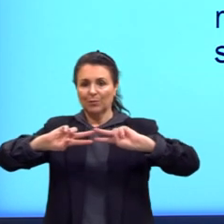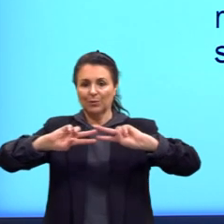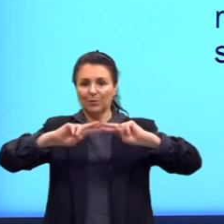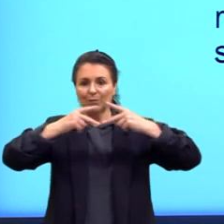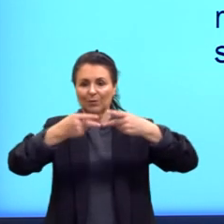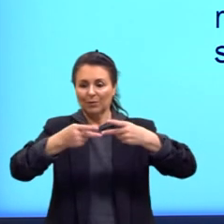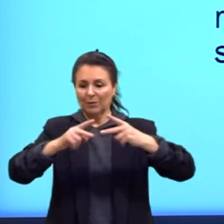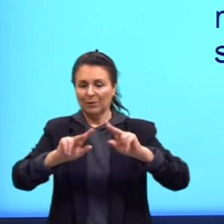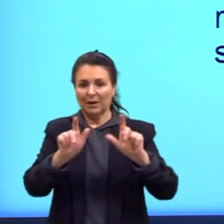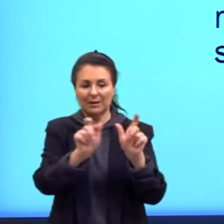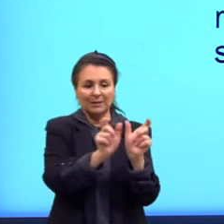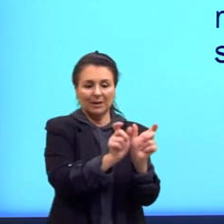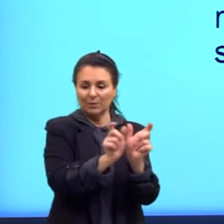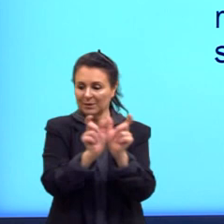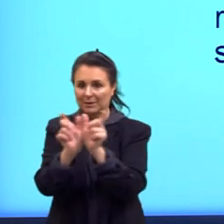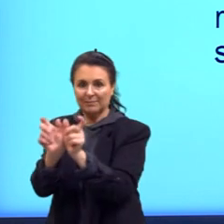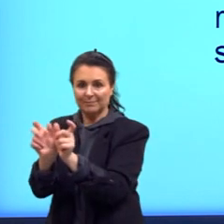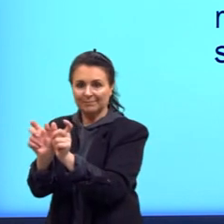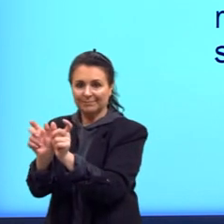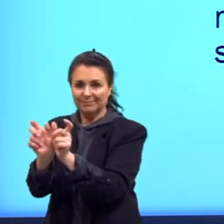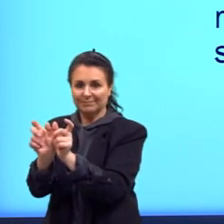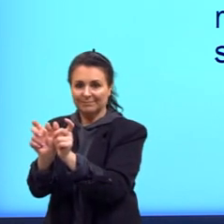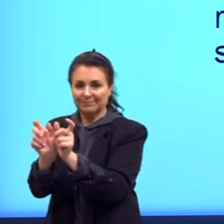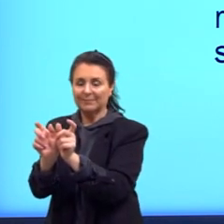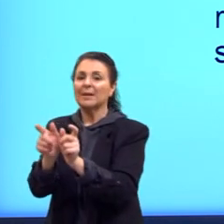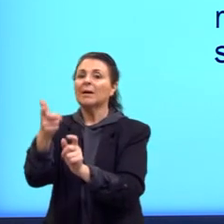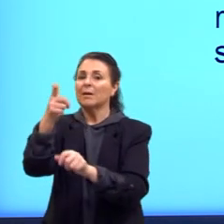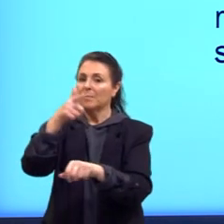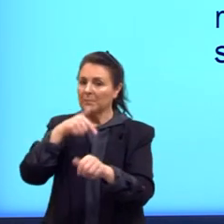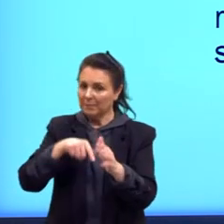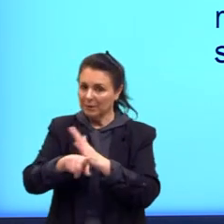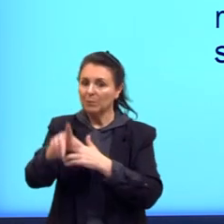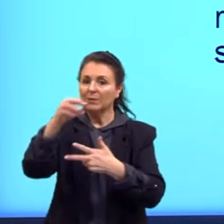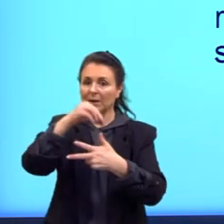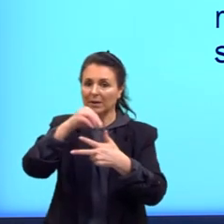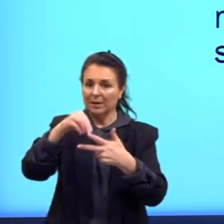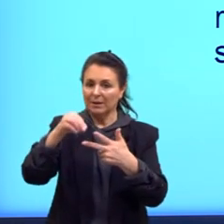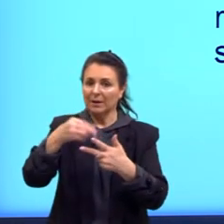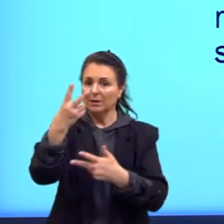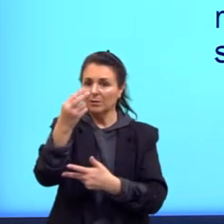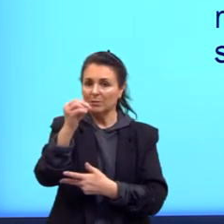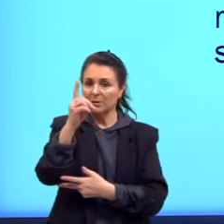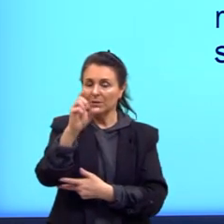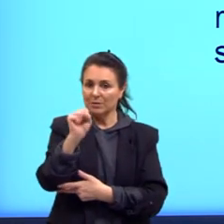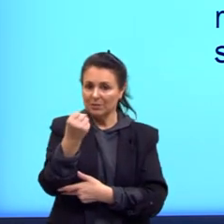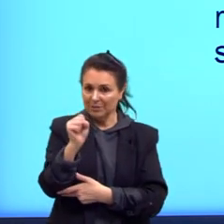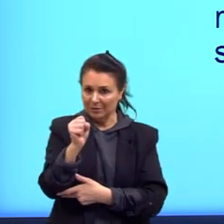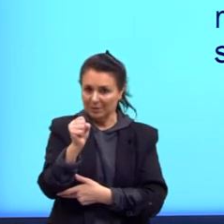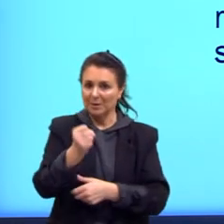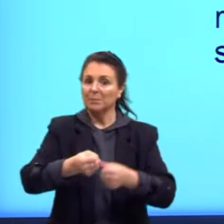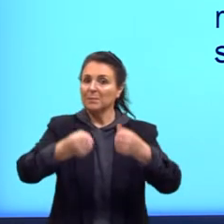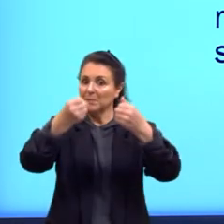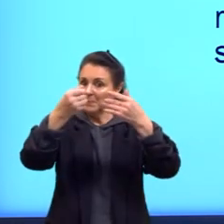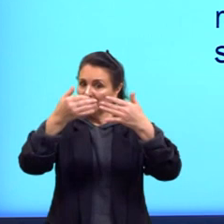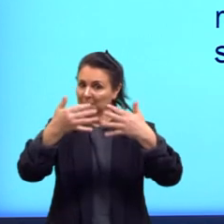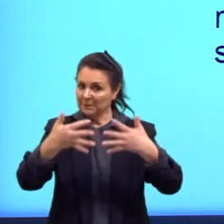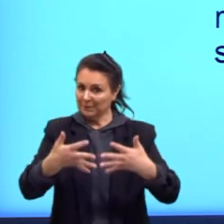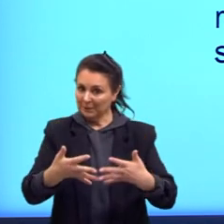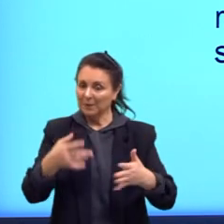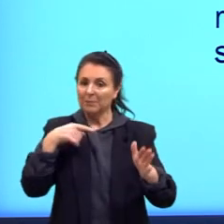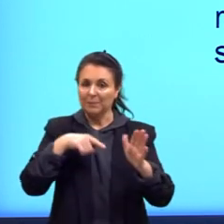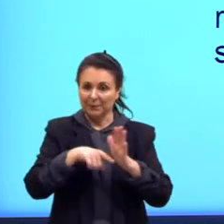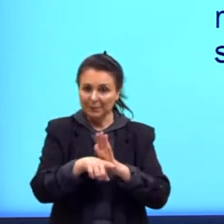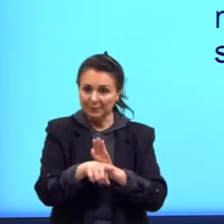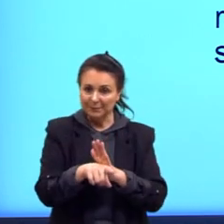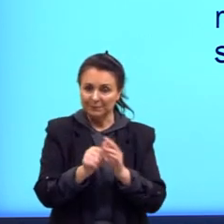novamente para visualizarmos eu trouxe uma questão do Enem de 2018 para trabalharmos a isometria a questão